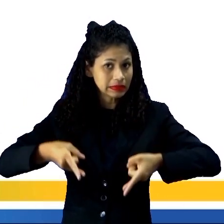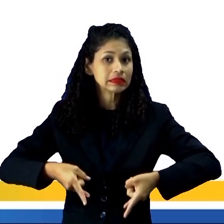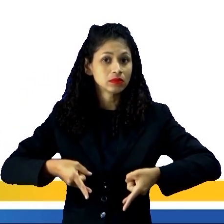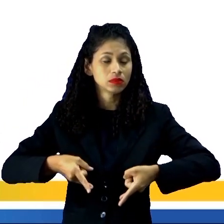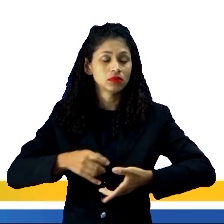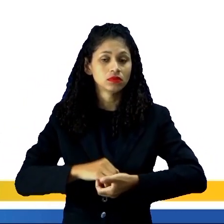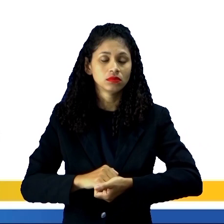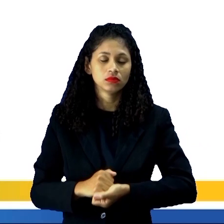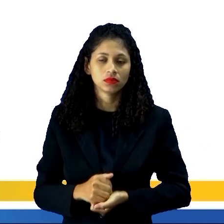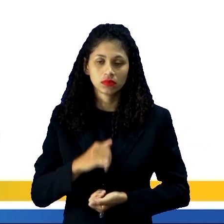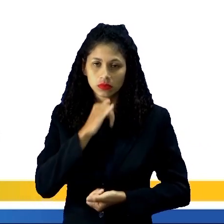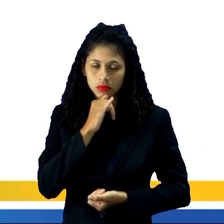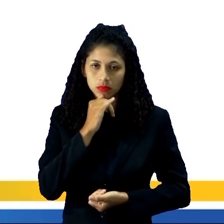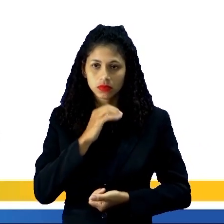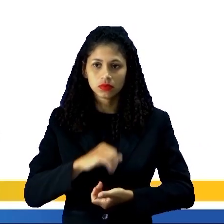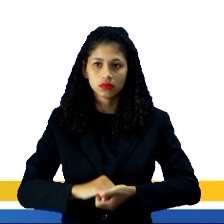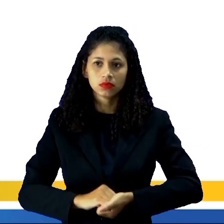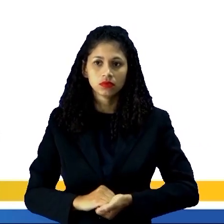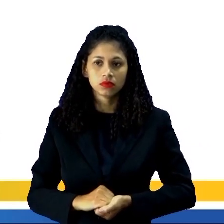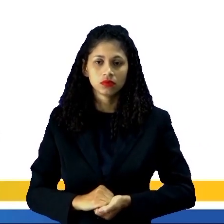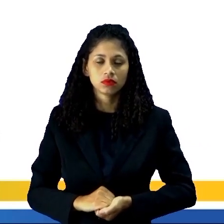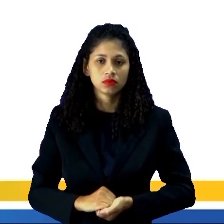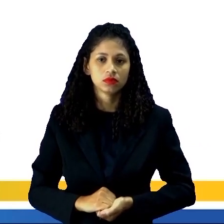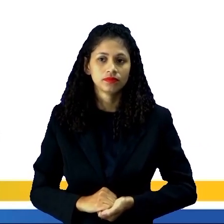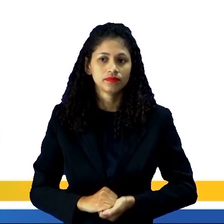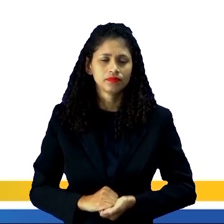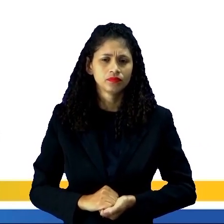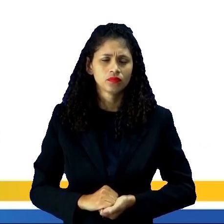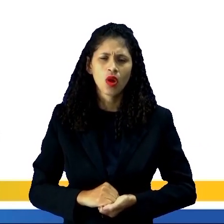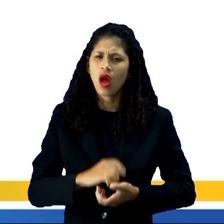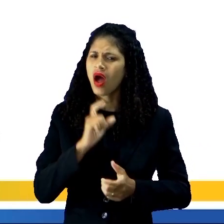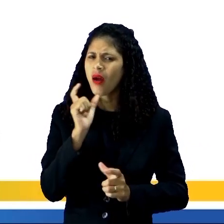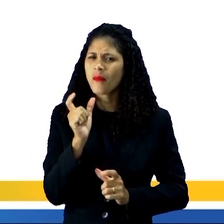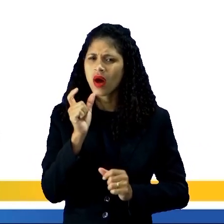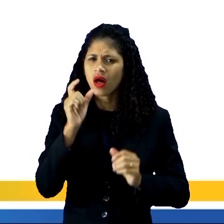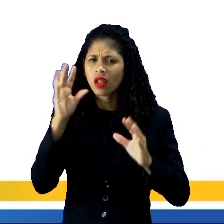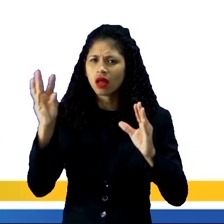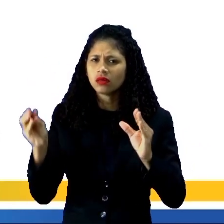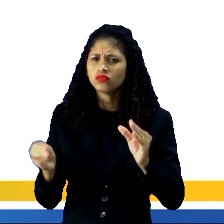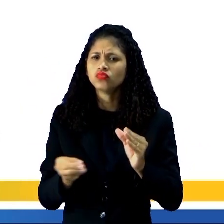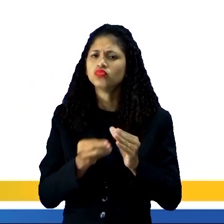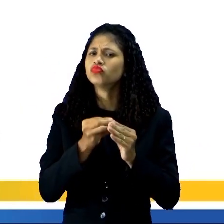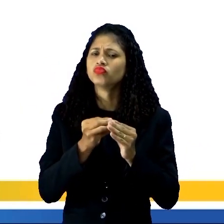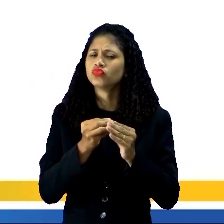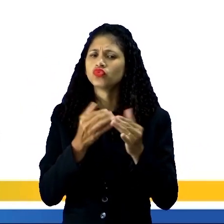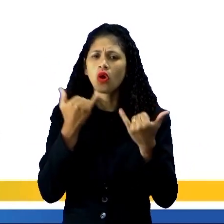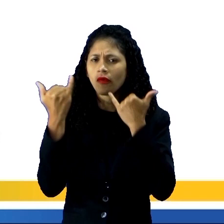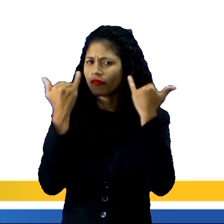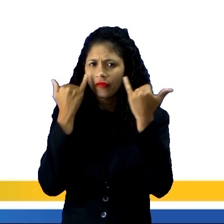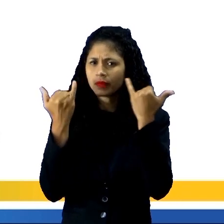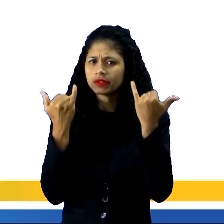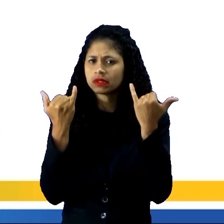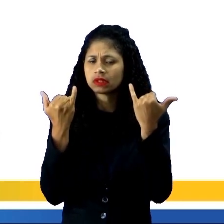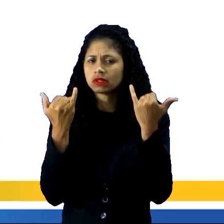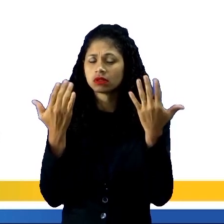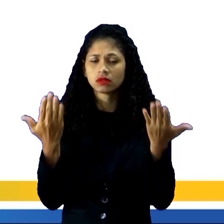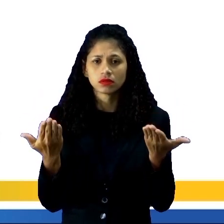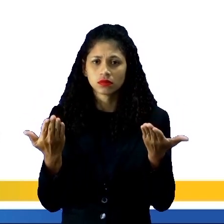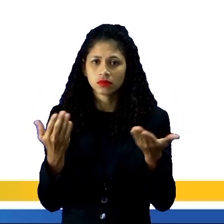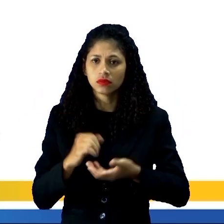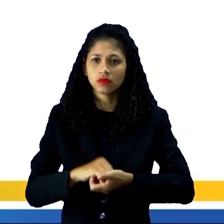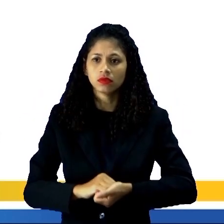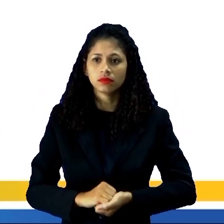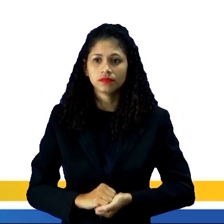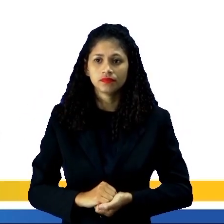Which word introduces this information? Que palavra introduz essa informação? Você vê aí na frase